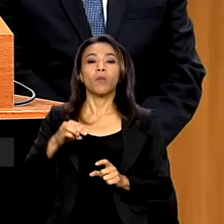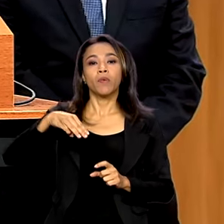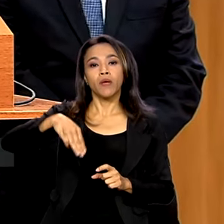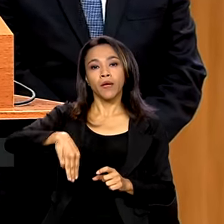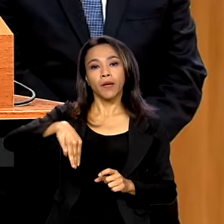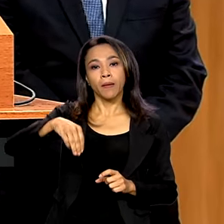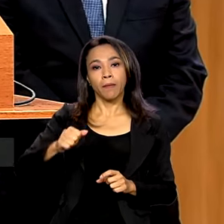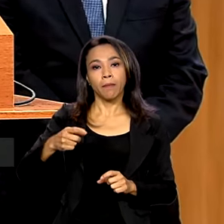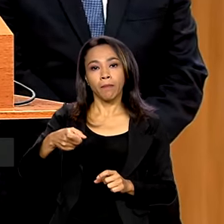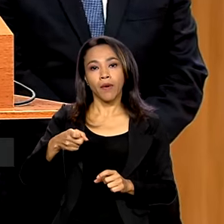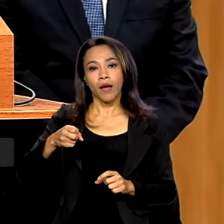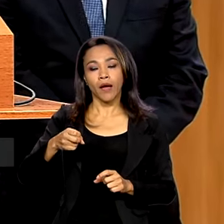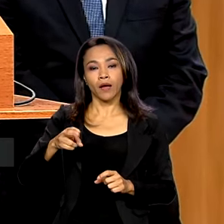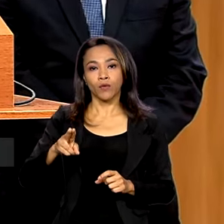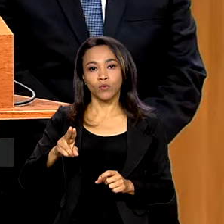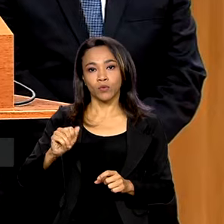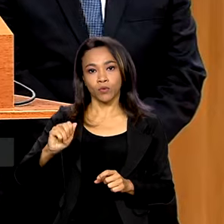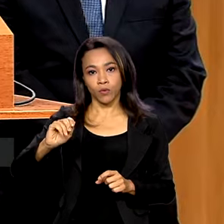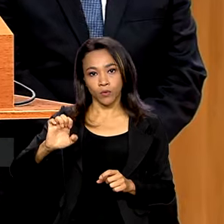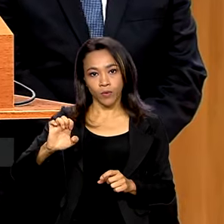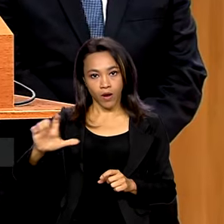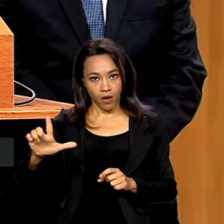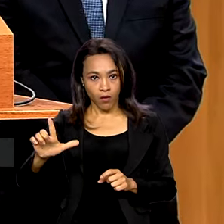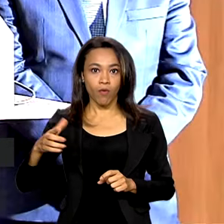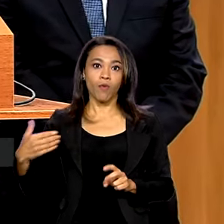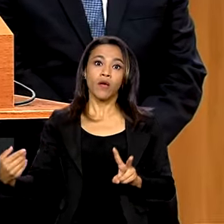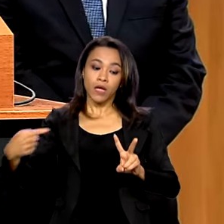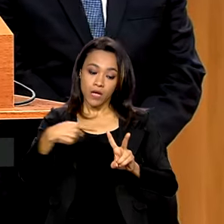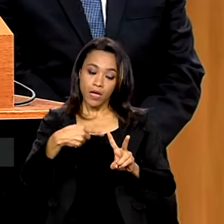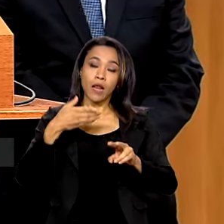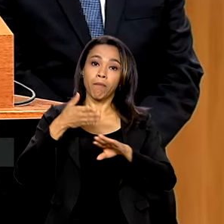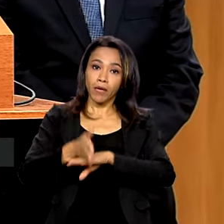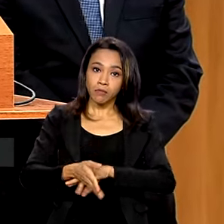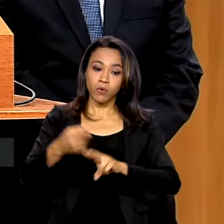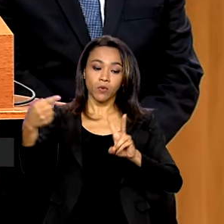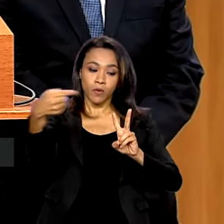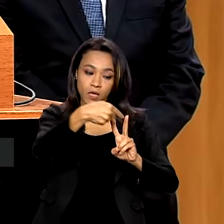e confirmou a participação dele próprio e do Rony Lessa.